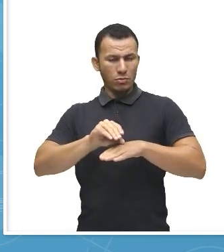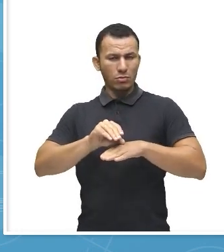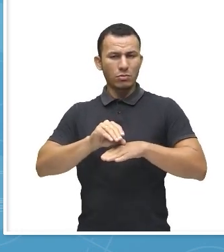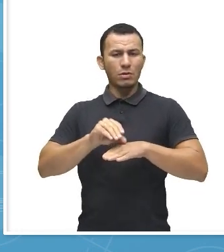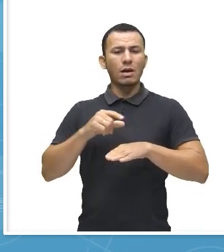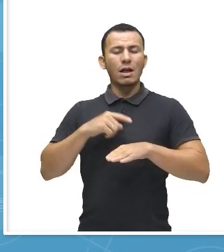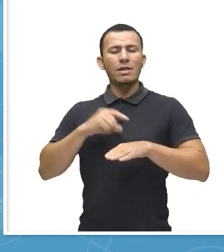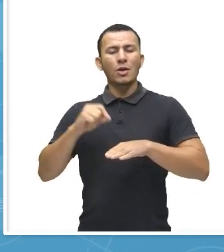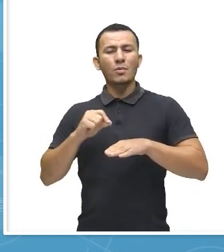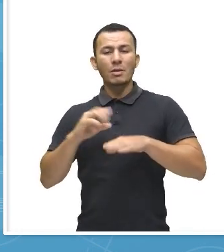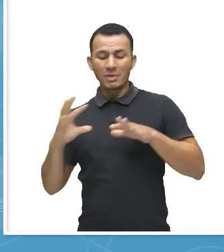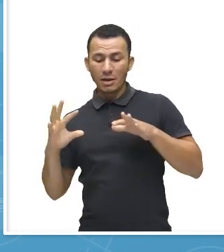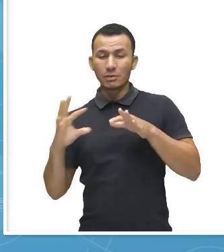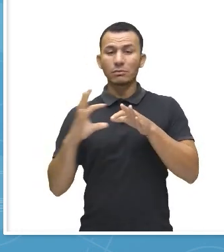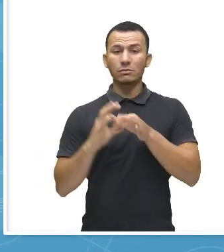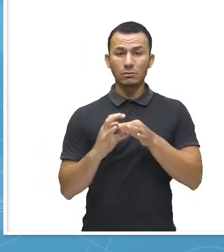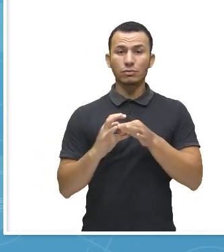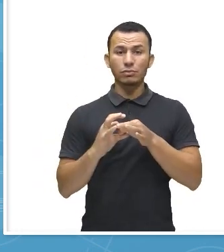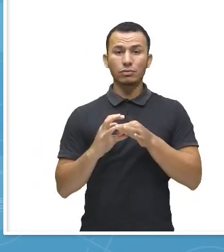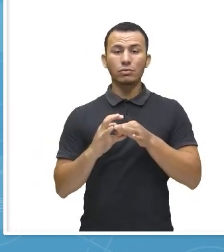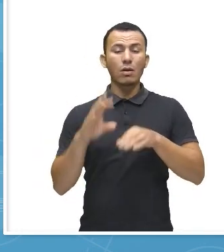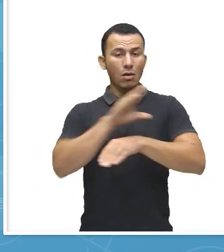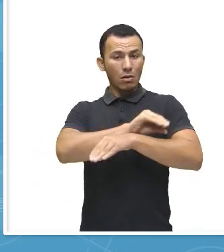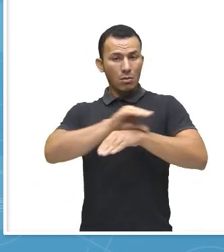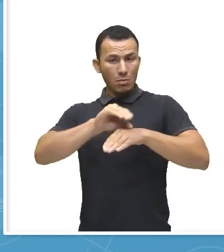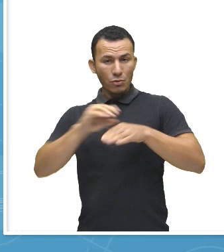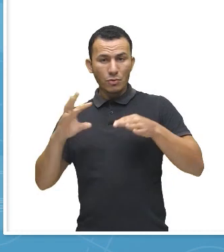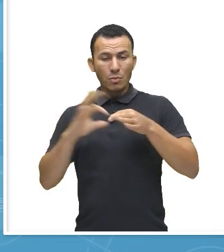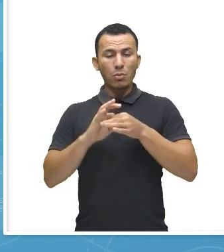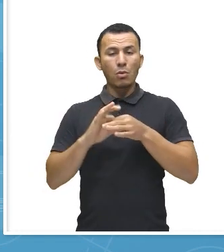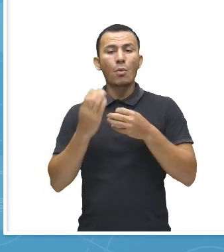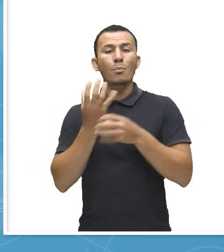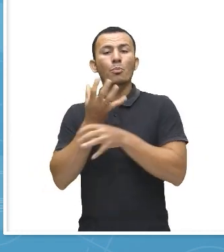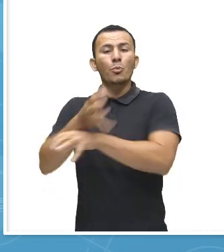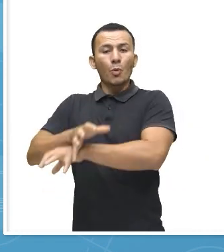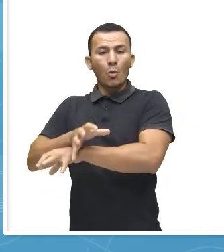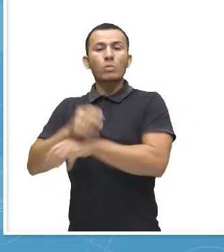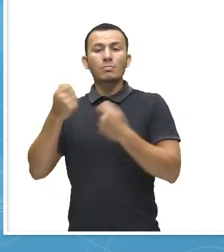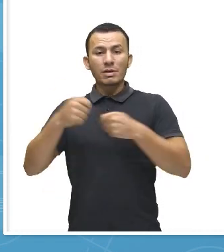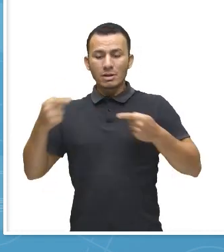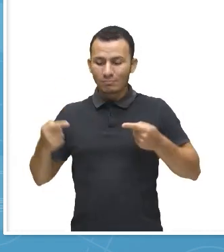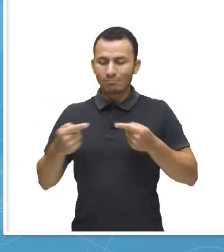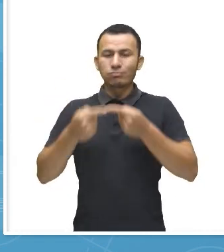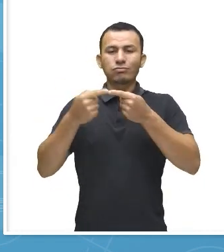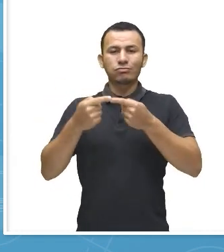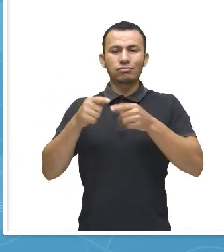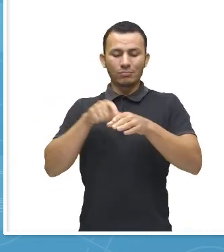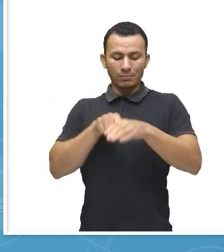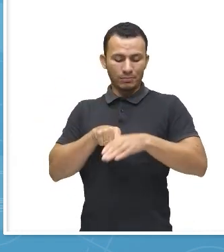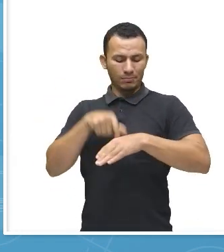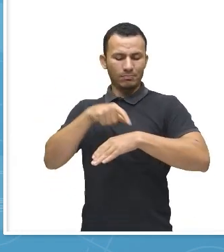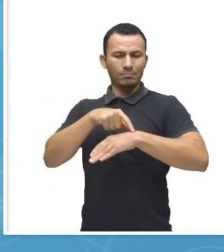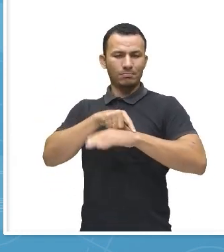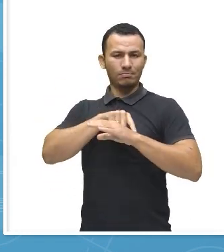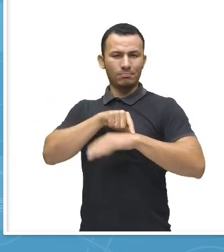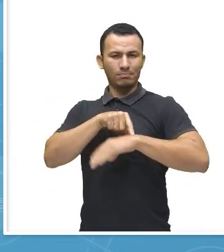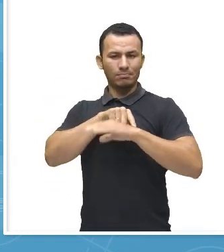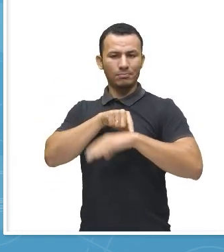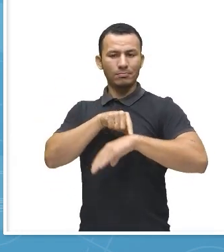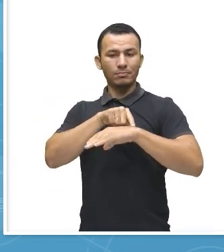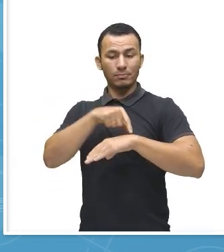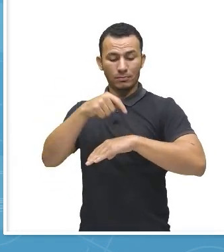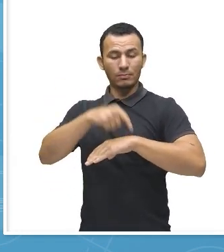precisa fazer uma conexão do músculo com o osso. Aqui a gente tem aqui o famoso calcanhar, né? Para fazer essa ligação